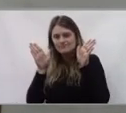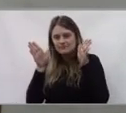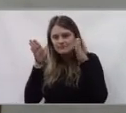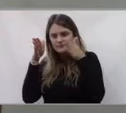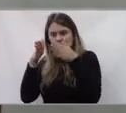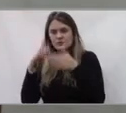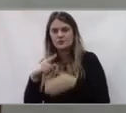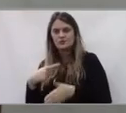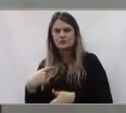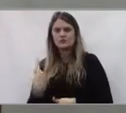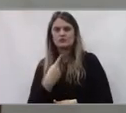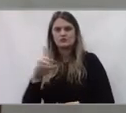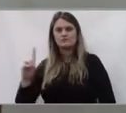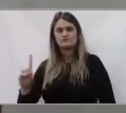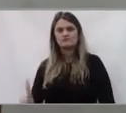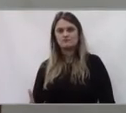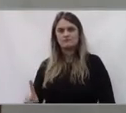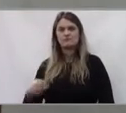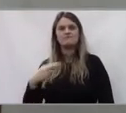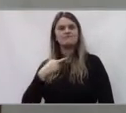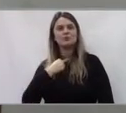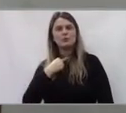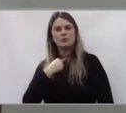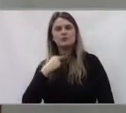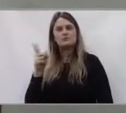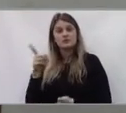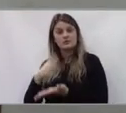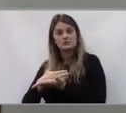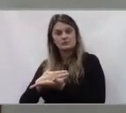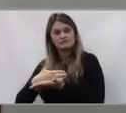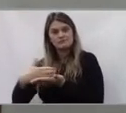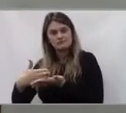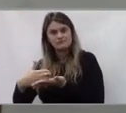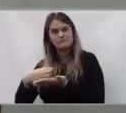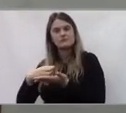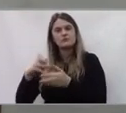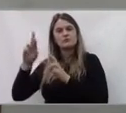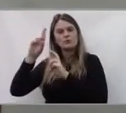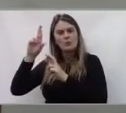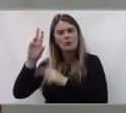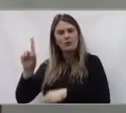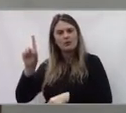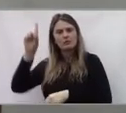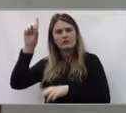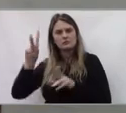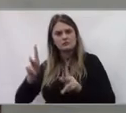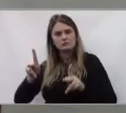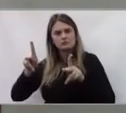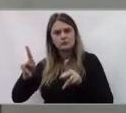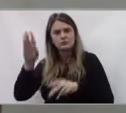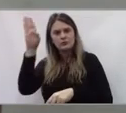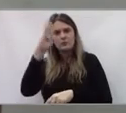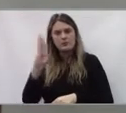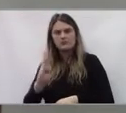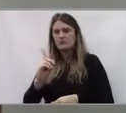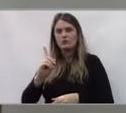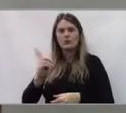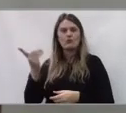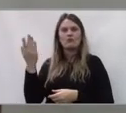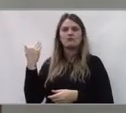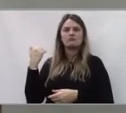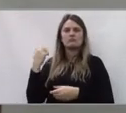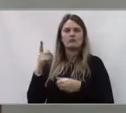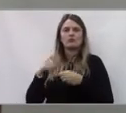nossos direitos. Nós não podemos mais, e vocês começaram isso. Tomara, Deus, que o povo do Brasil não volte atrás,